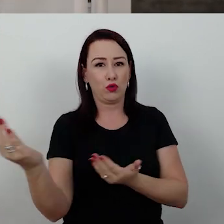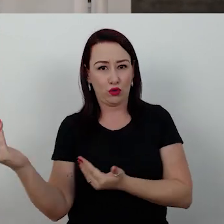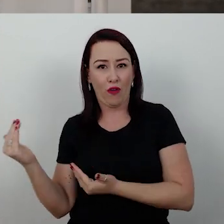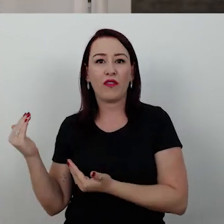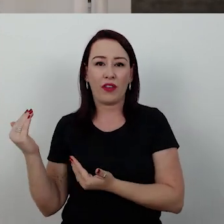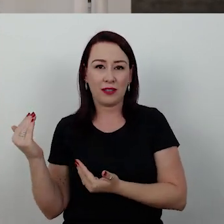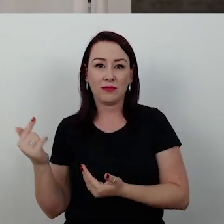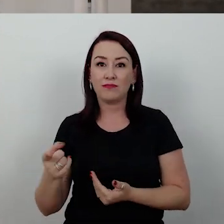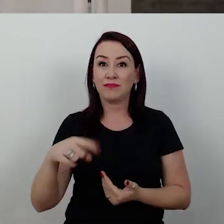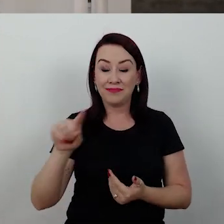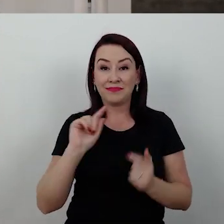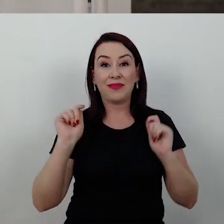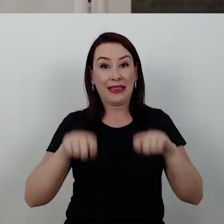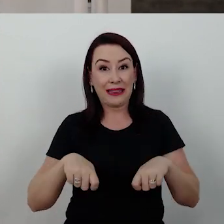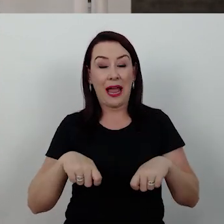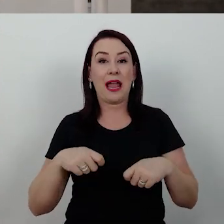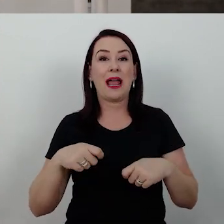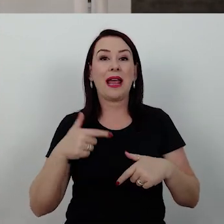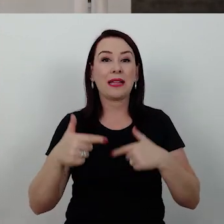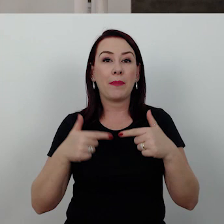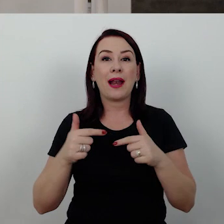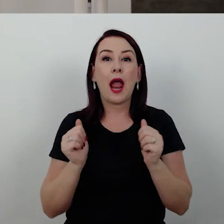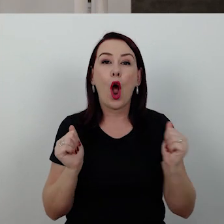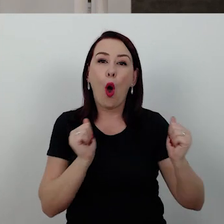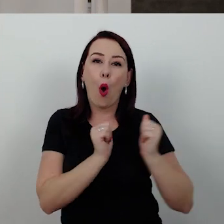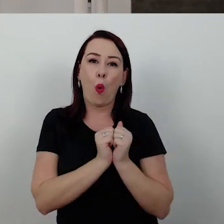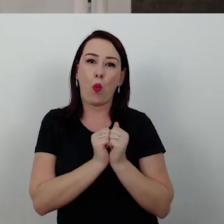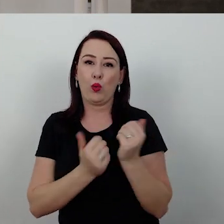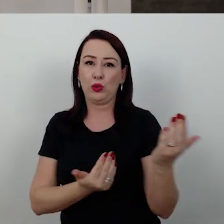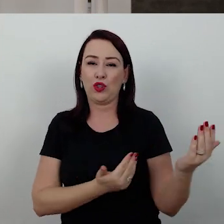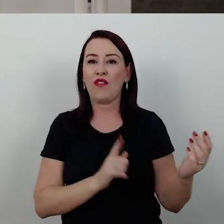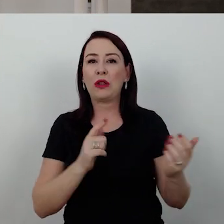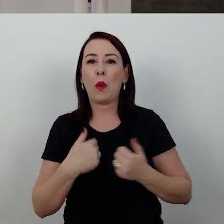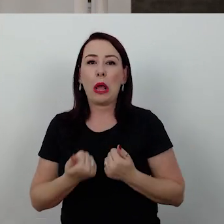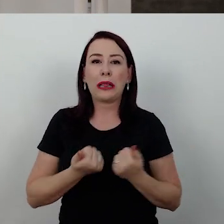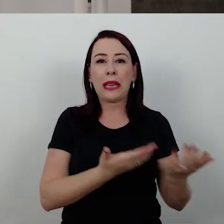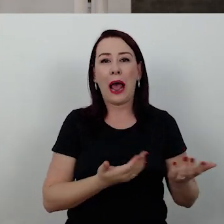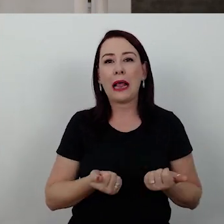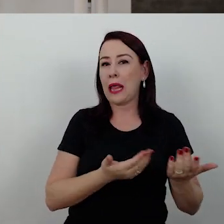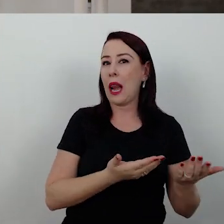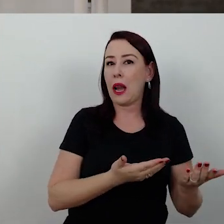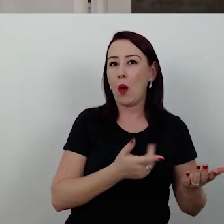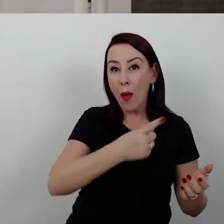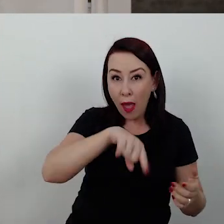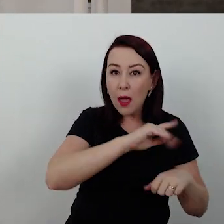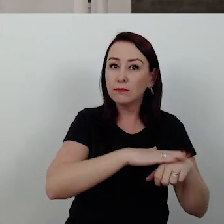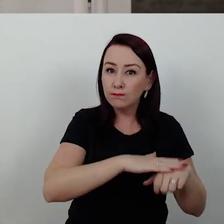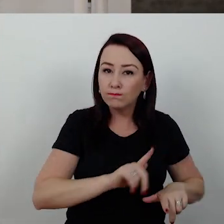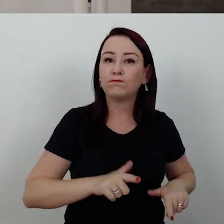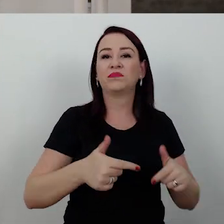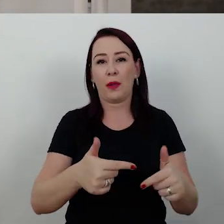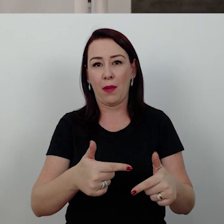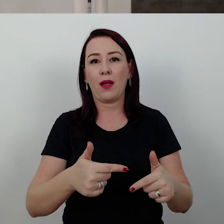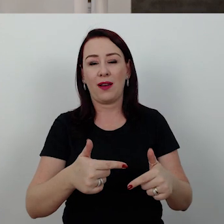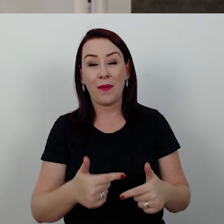né, poder trabalhar com eles, né, não para eles, não por eles, mas com eles, né, e hoje